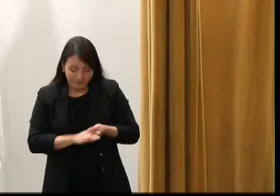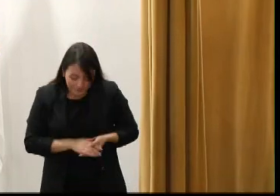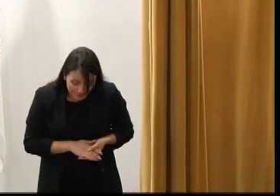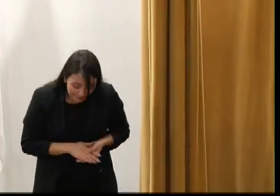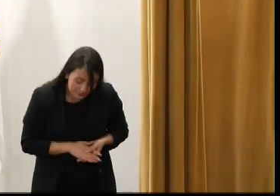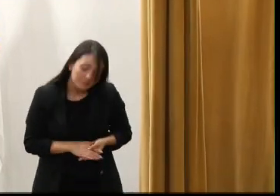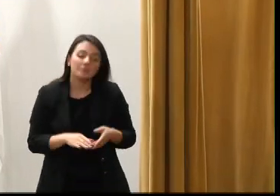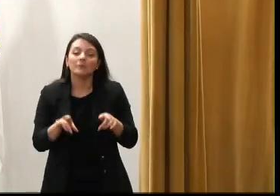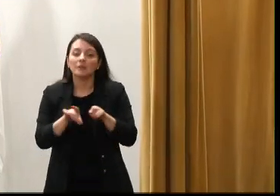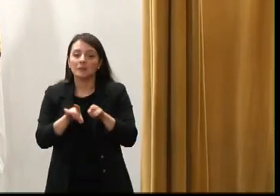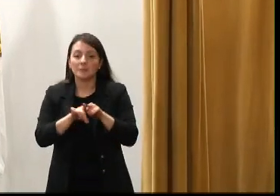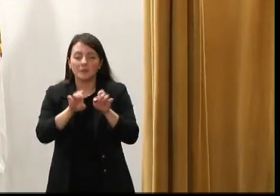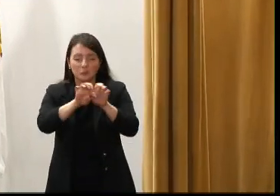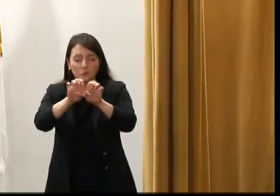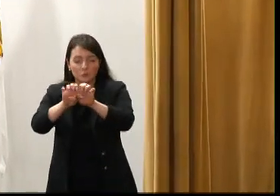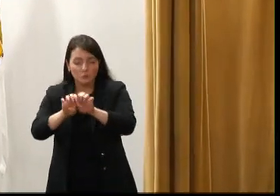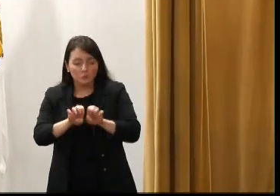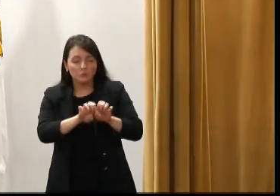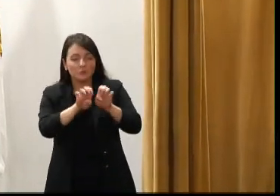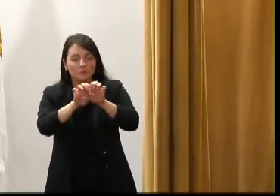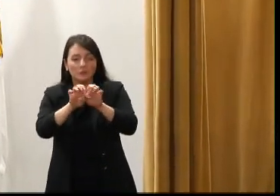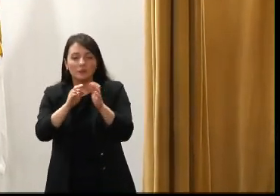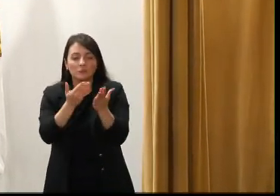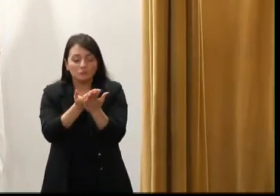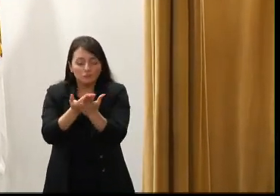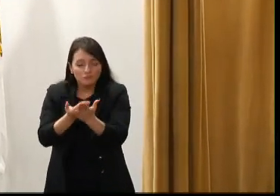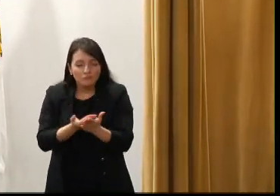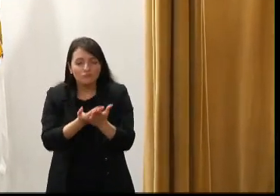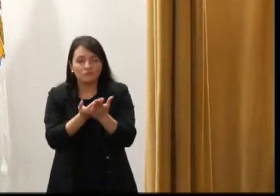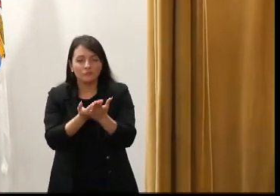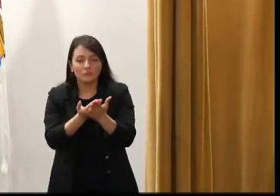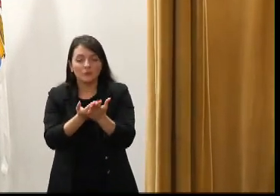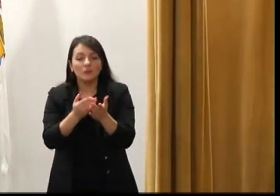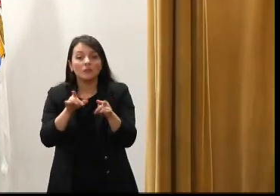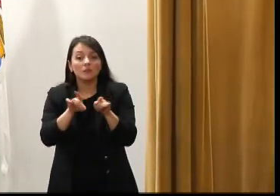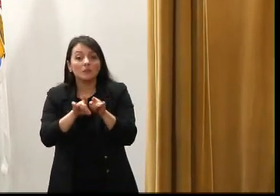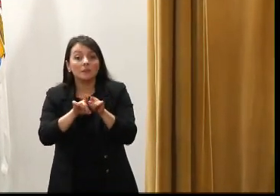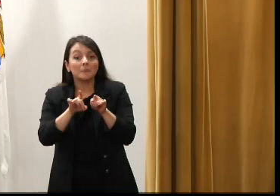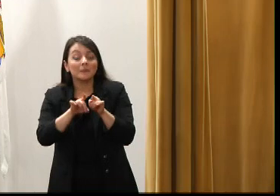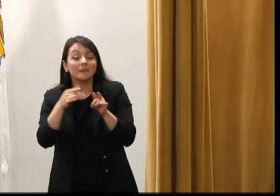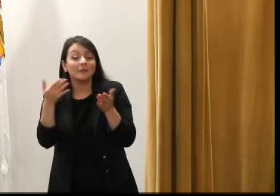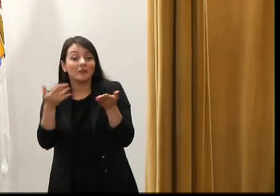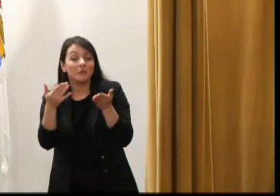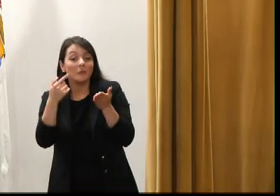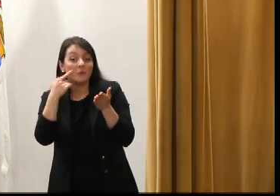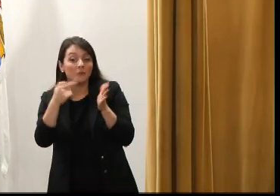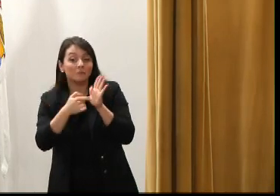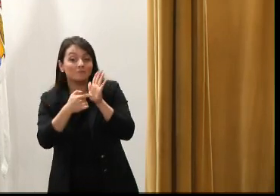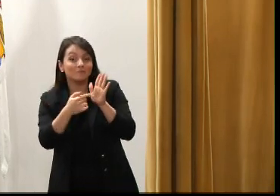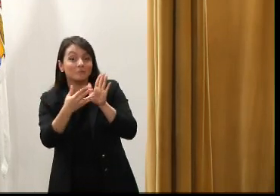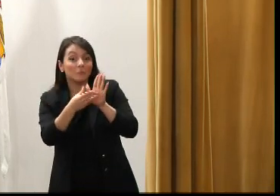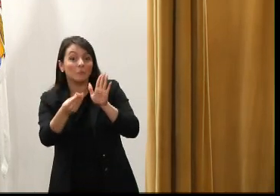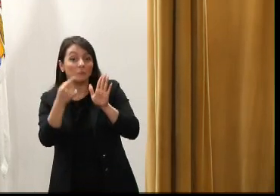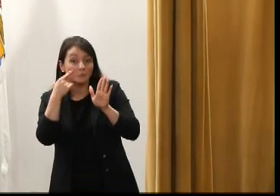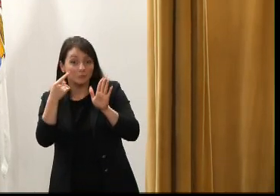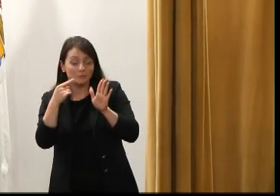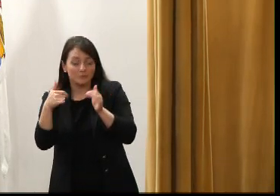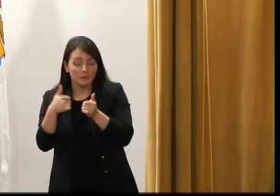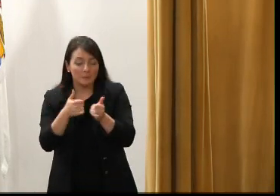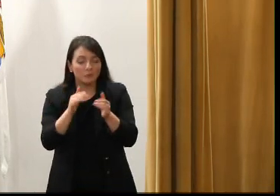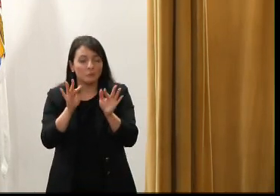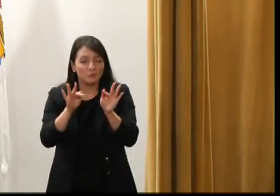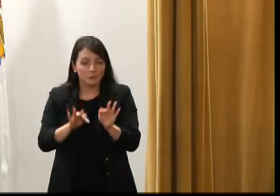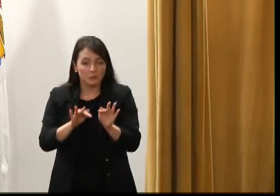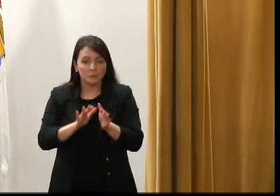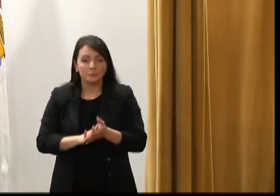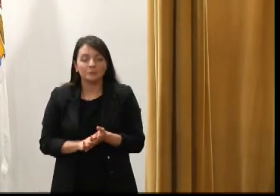As medidas não estruturais são estudos, e aí grande destaque, já me encaminhando para o final.